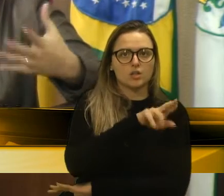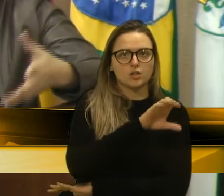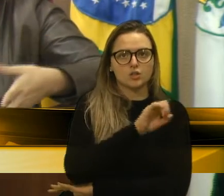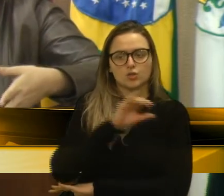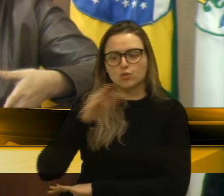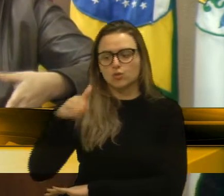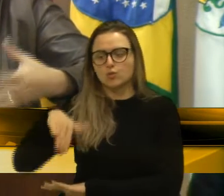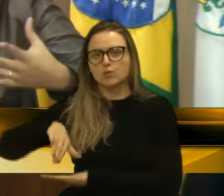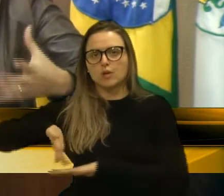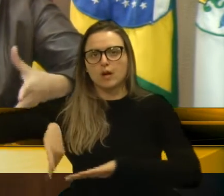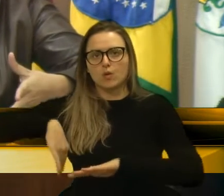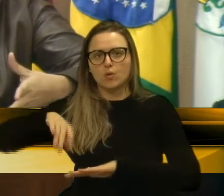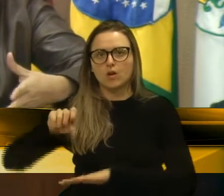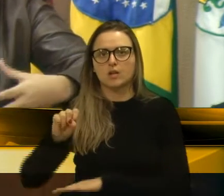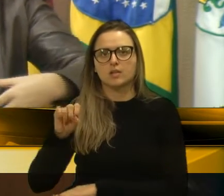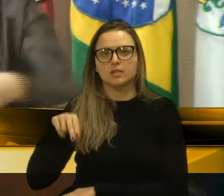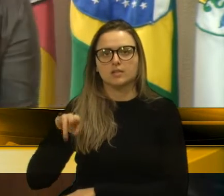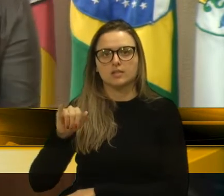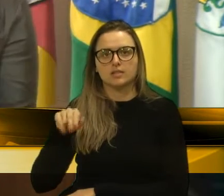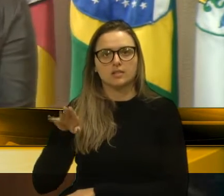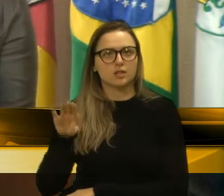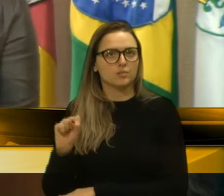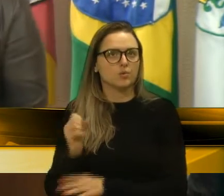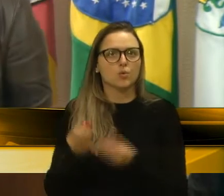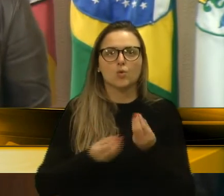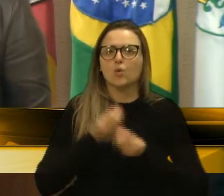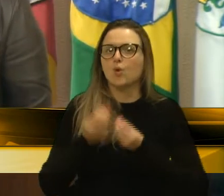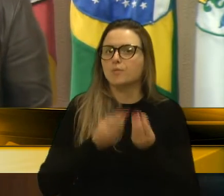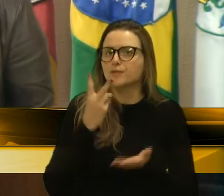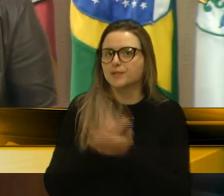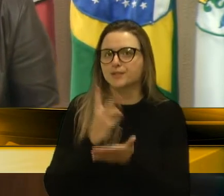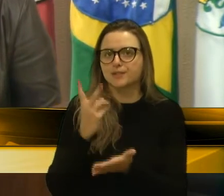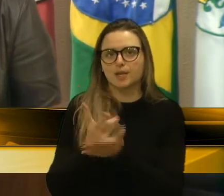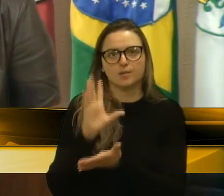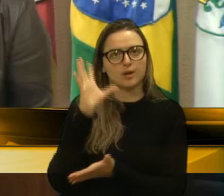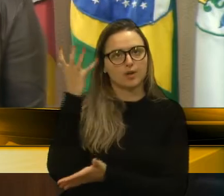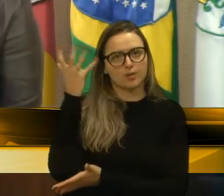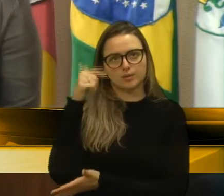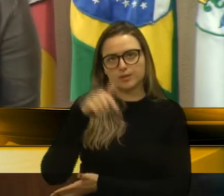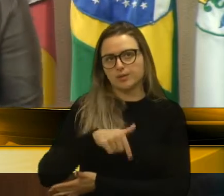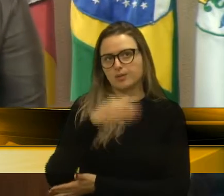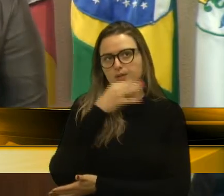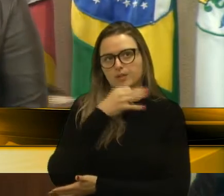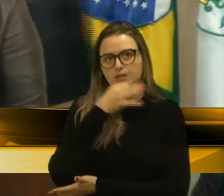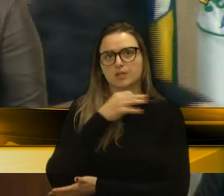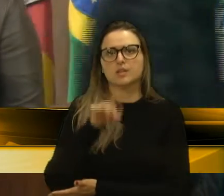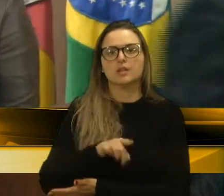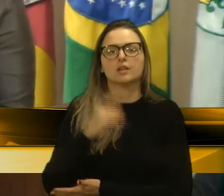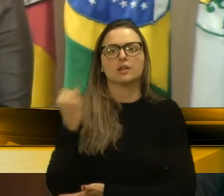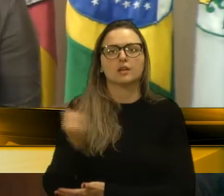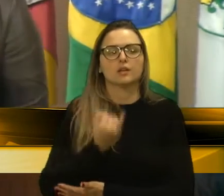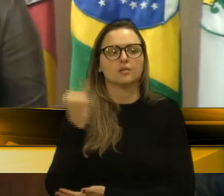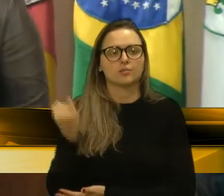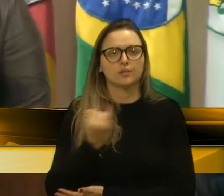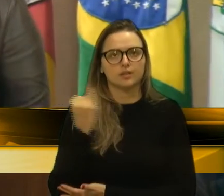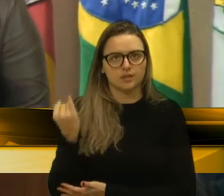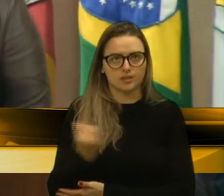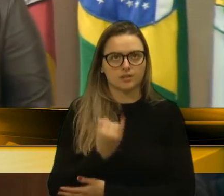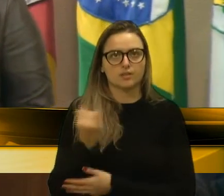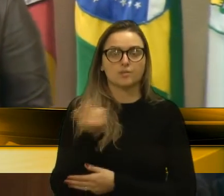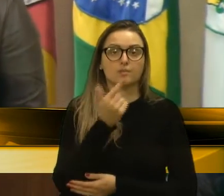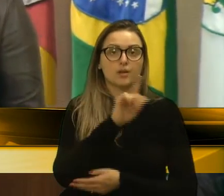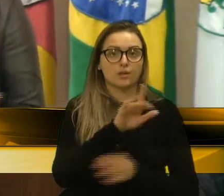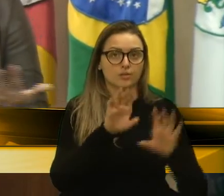para a realização da Parada Livre, como sempre ocorreu em Caxias do Sul. E é importante dizer que, para outros